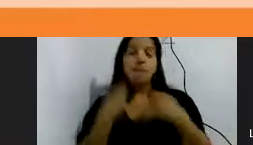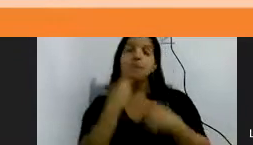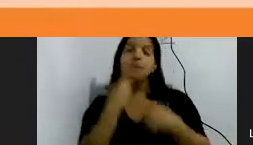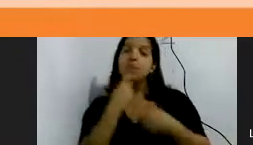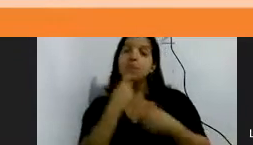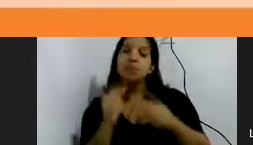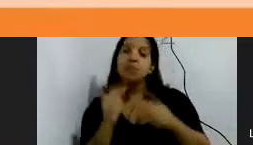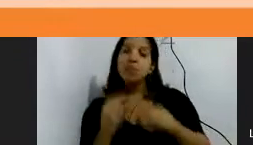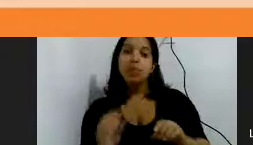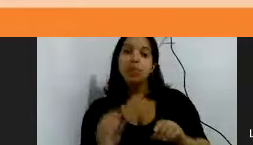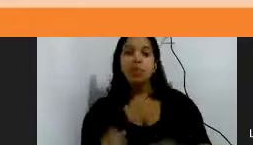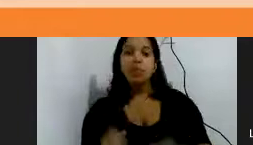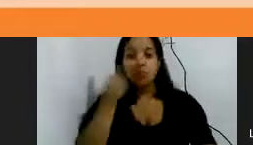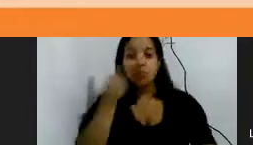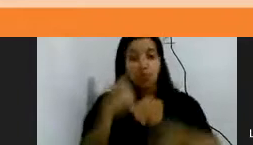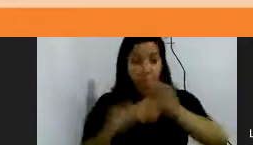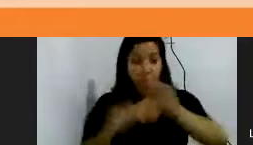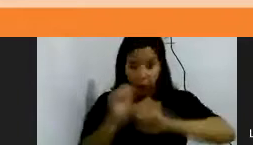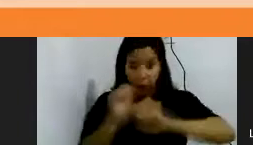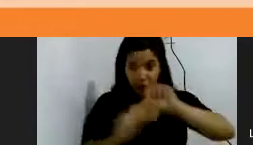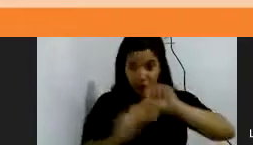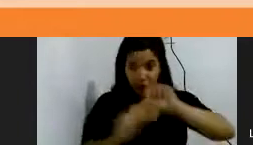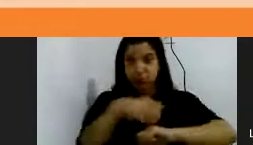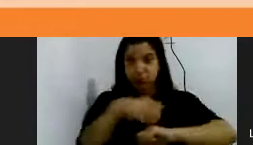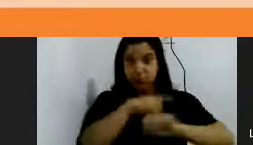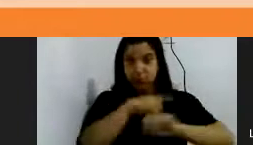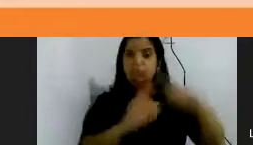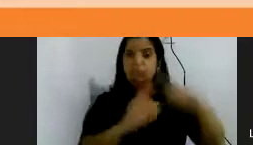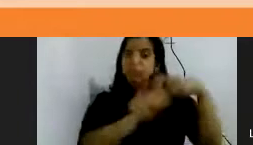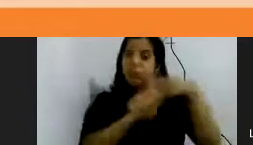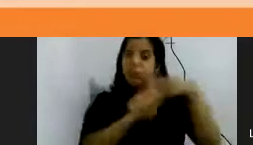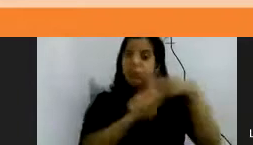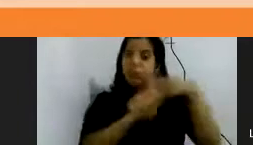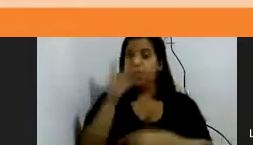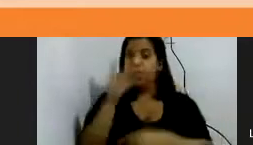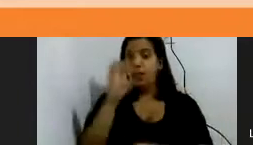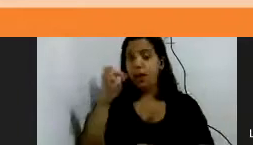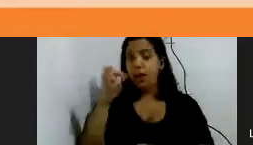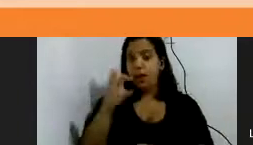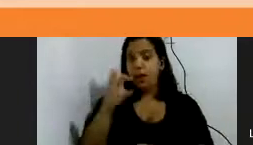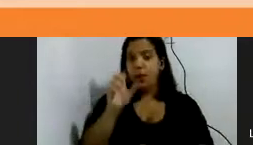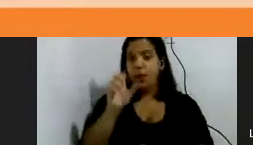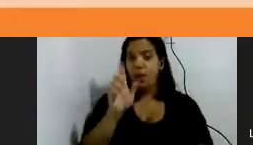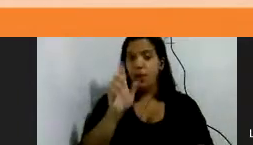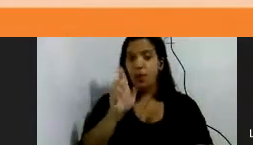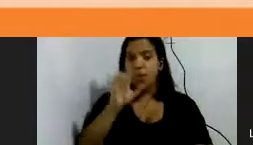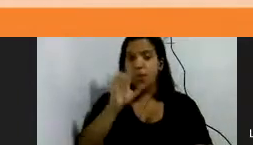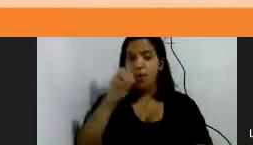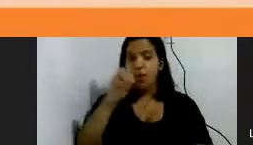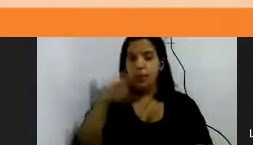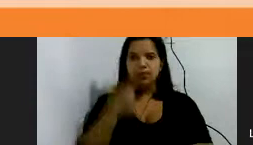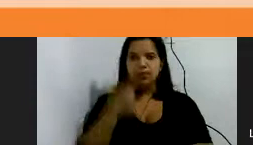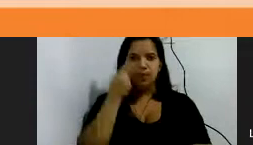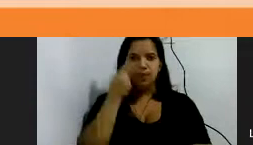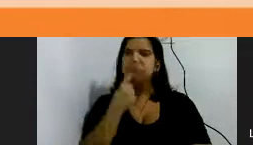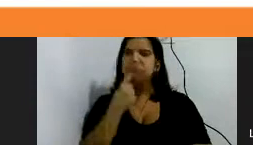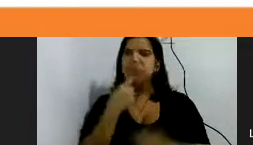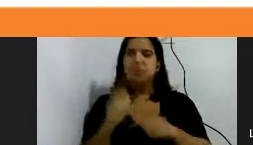de urina, a gente verifica que tem 3 cruzes de hemoglobina, mas no sedimento urinário a gente não vê